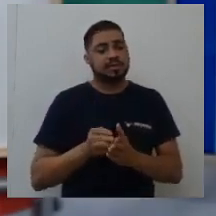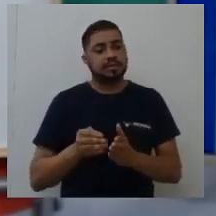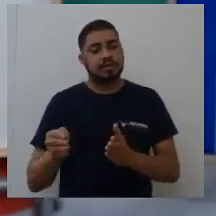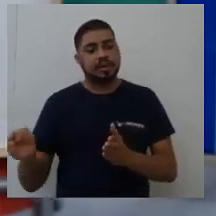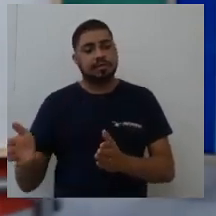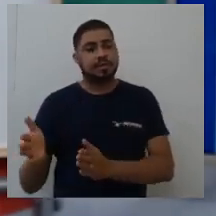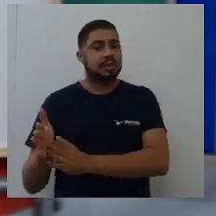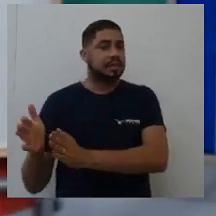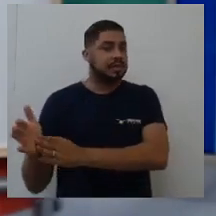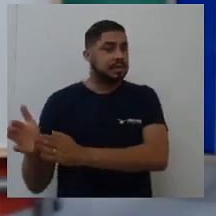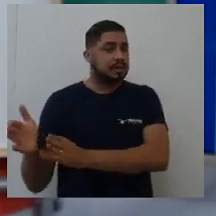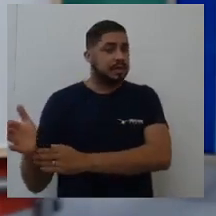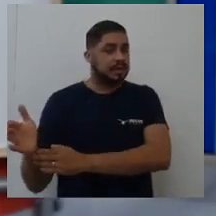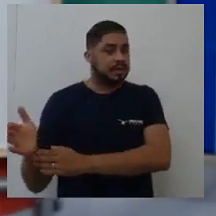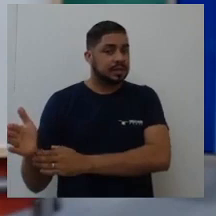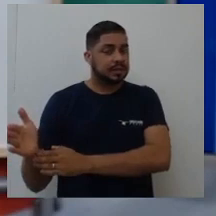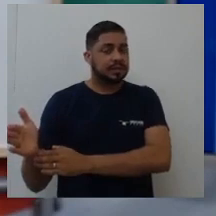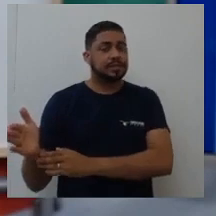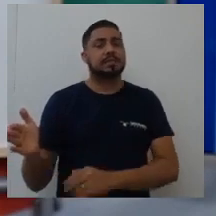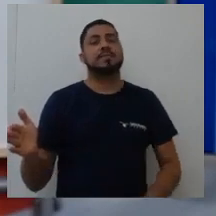direita, enquanto que